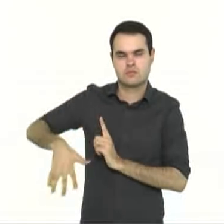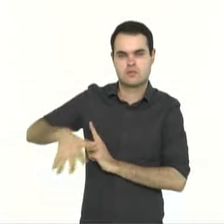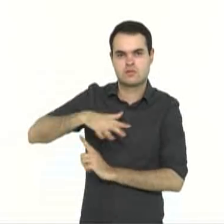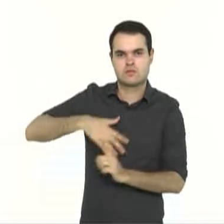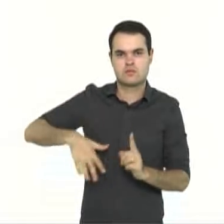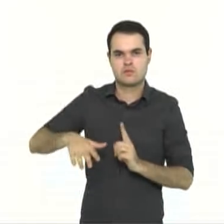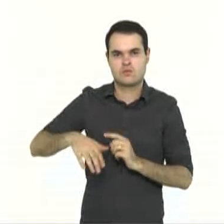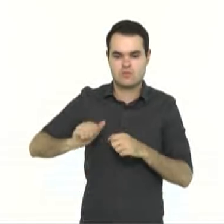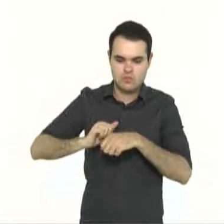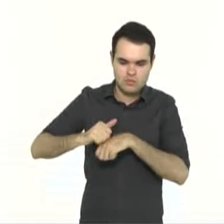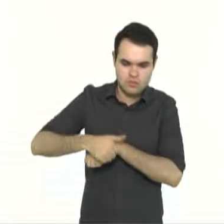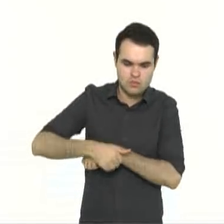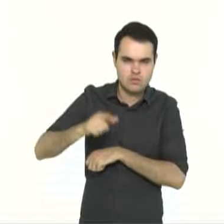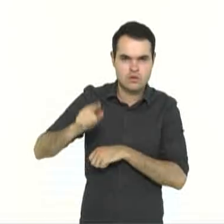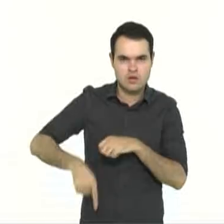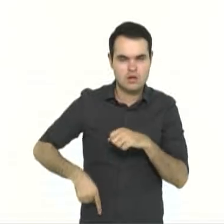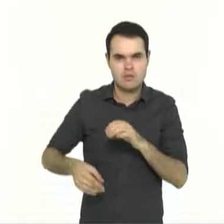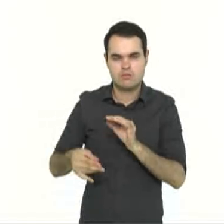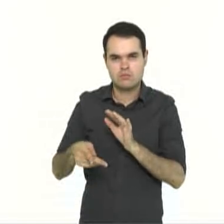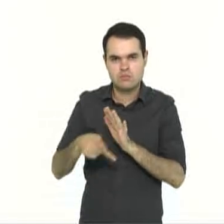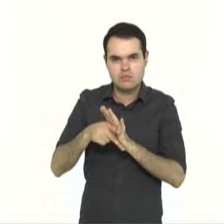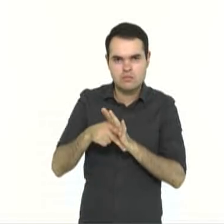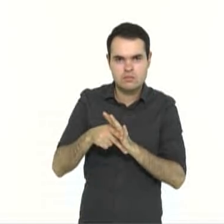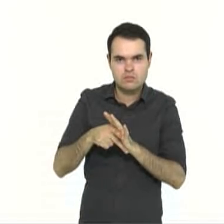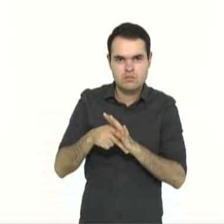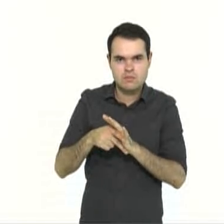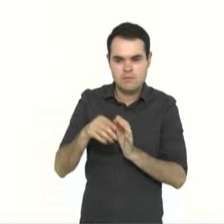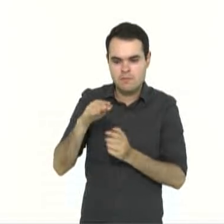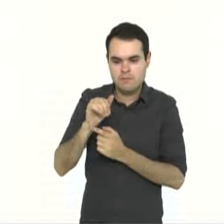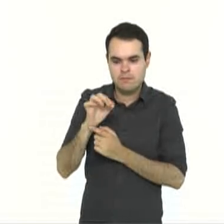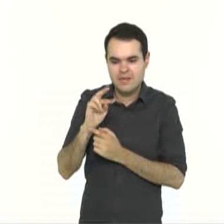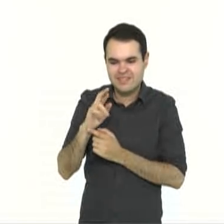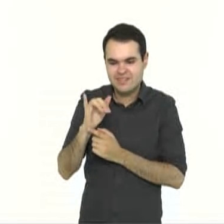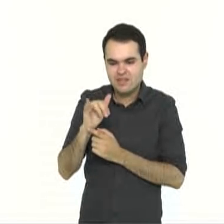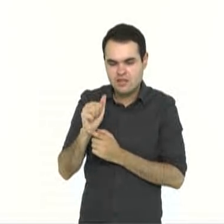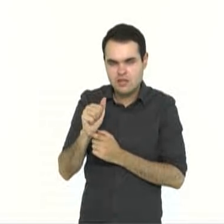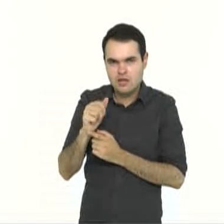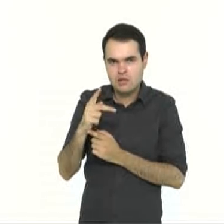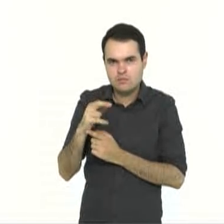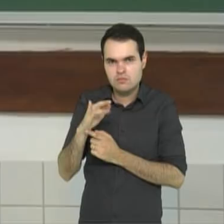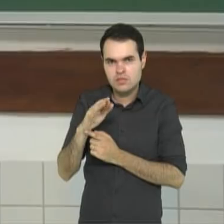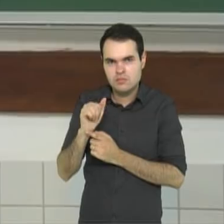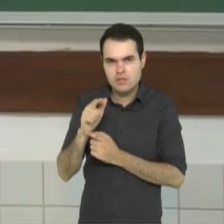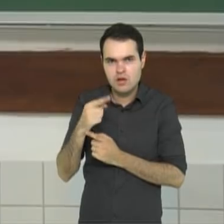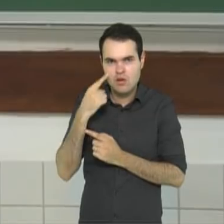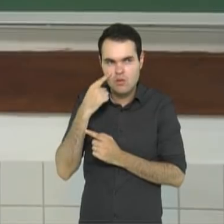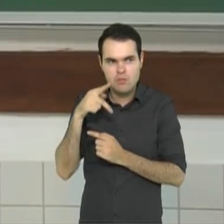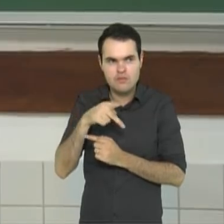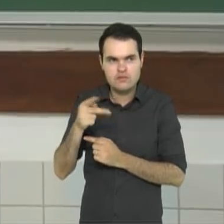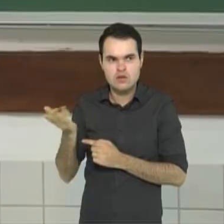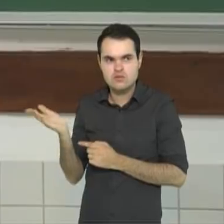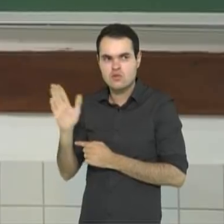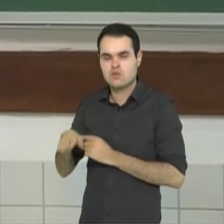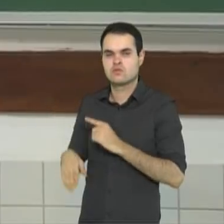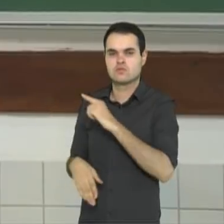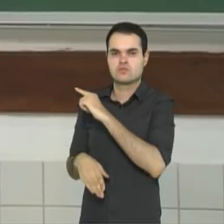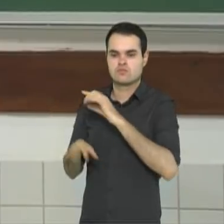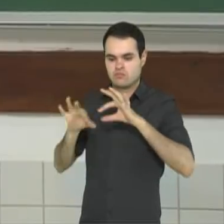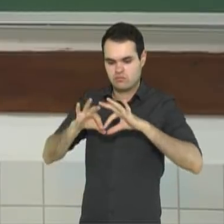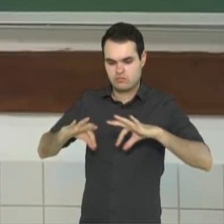como matéria-prima para vestimenta e artefatos, né? Olha, por exemplo, a professora trouxe isso daqui, ó. Isso se